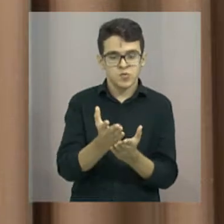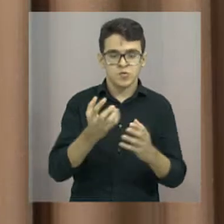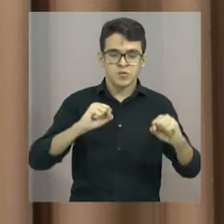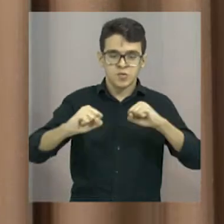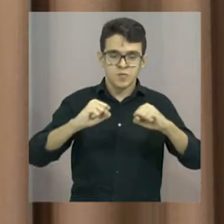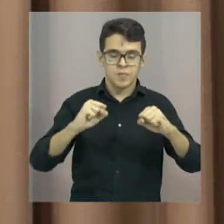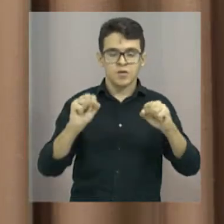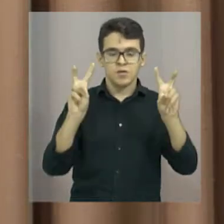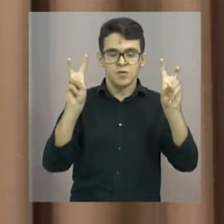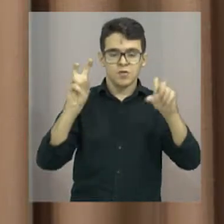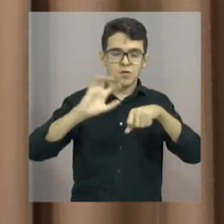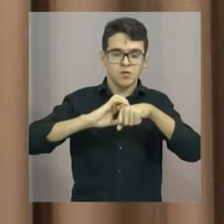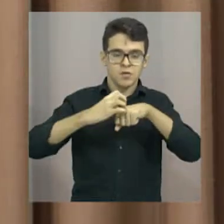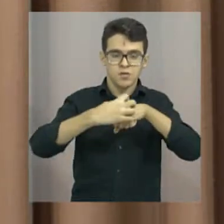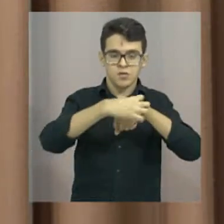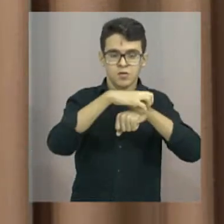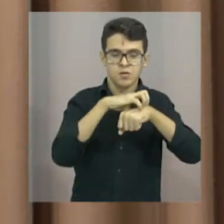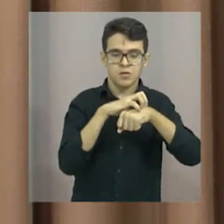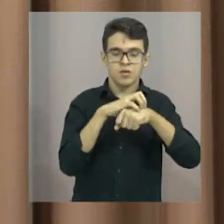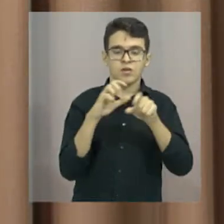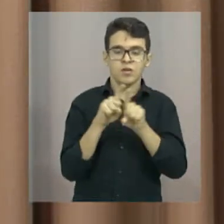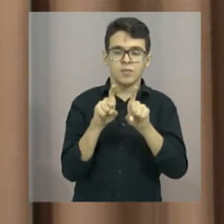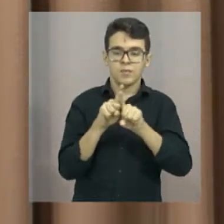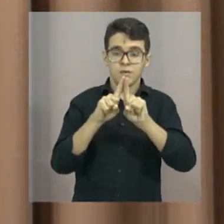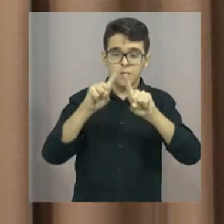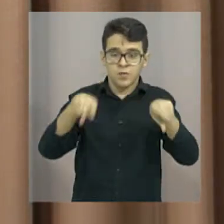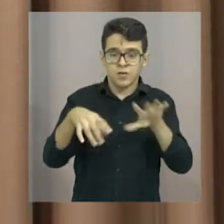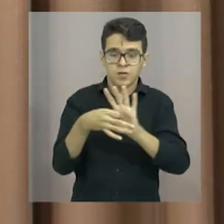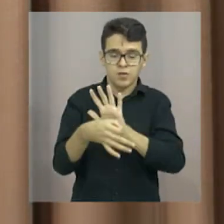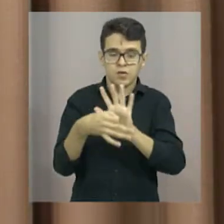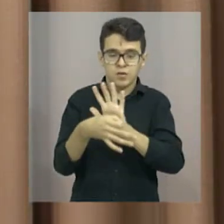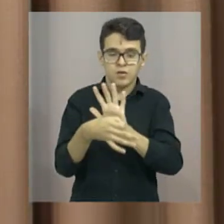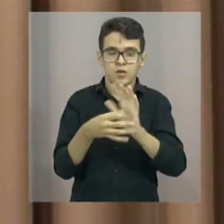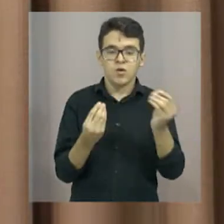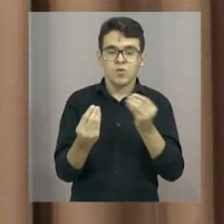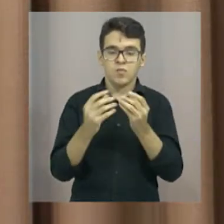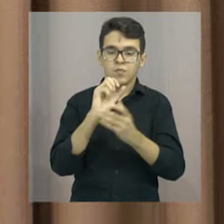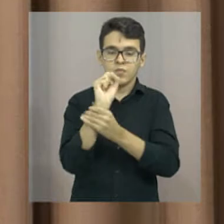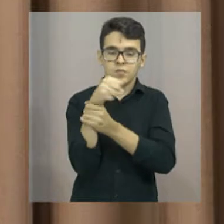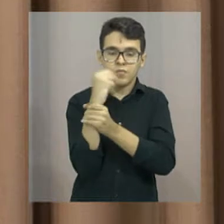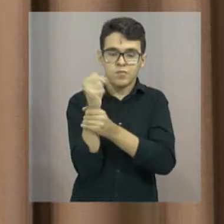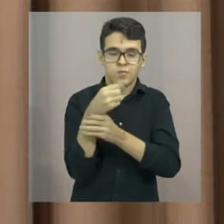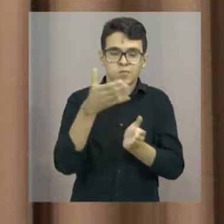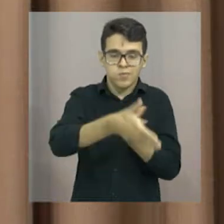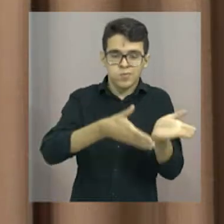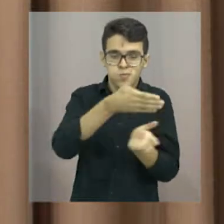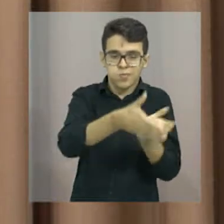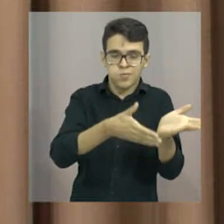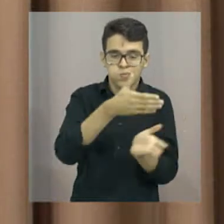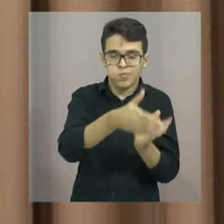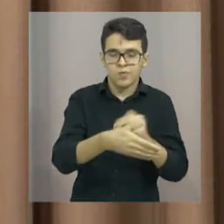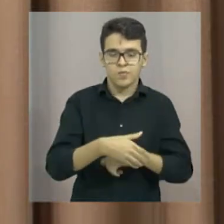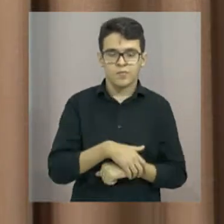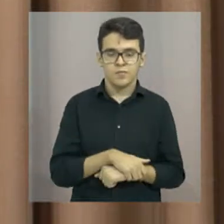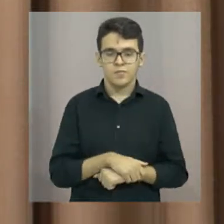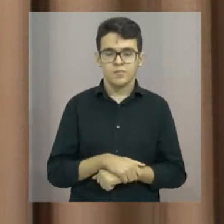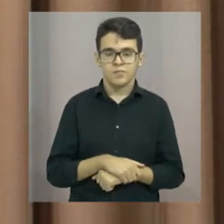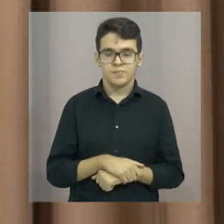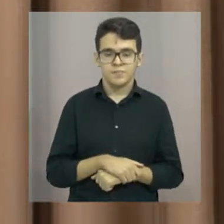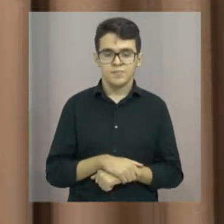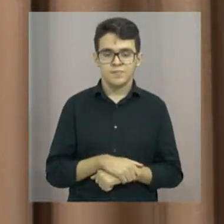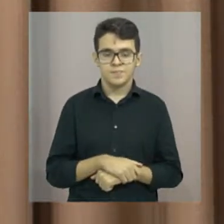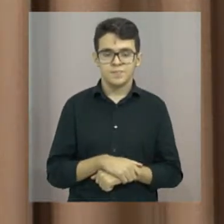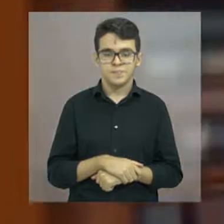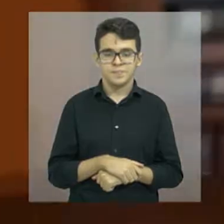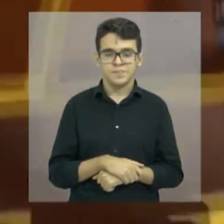aqui falando sobre a importância do tratamento da fisioterapia, principalmente para pacientes que tiveram a doença chikungunya. A